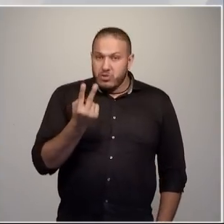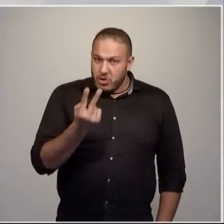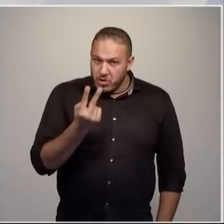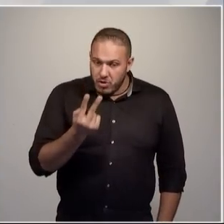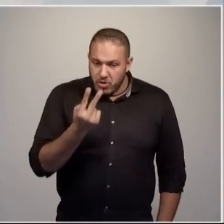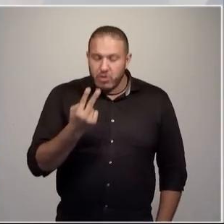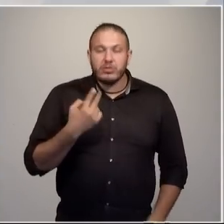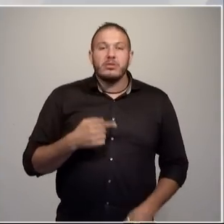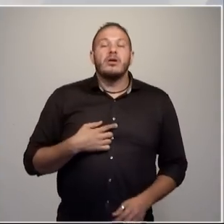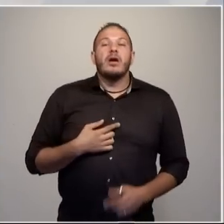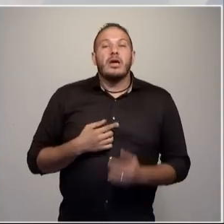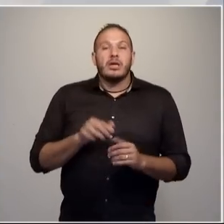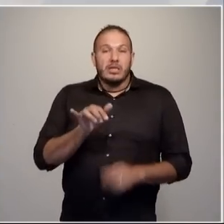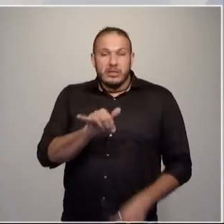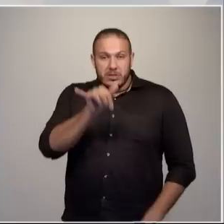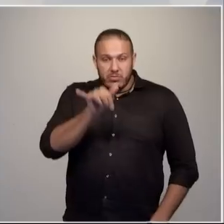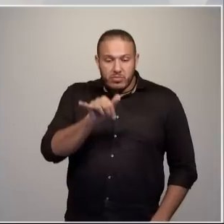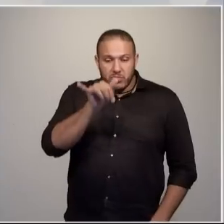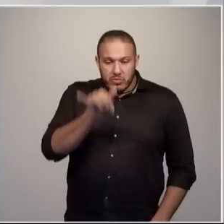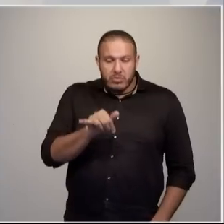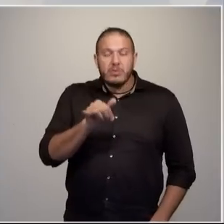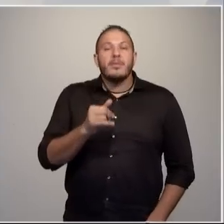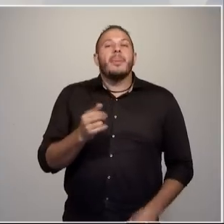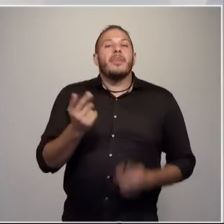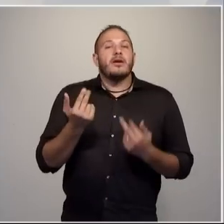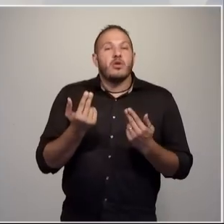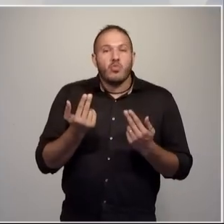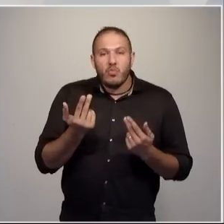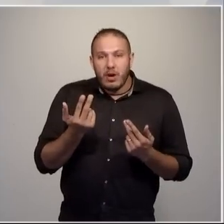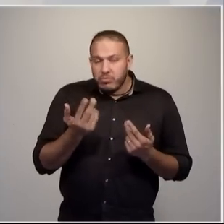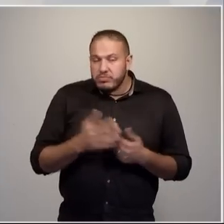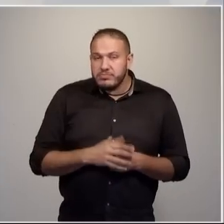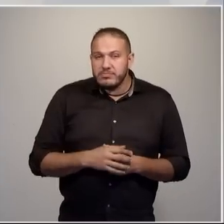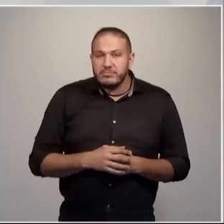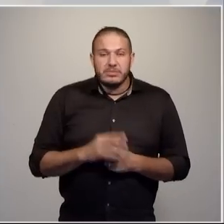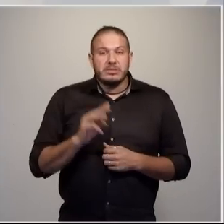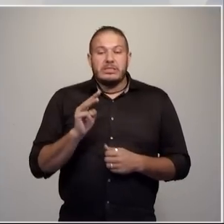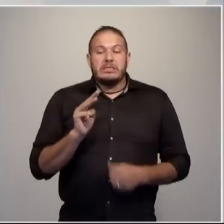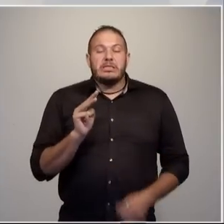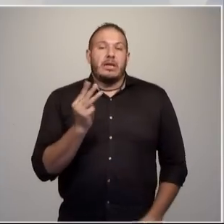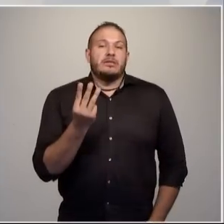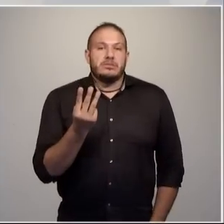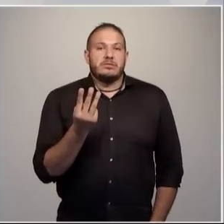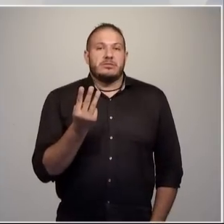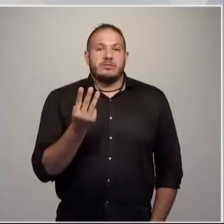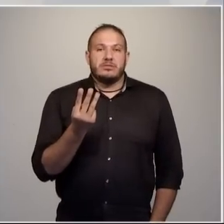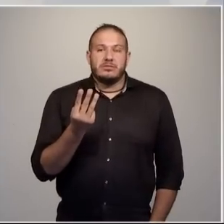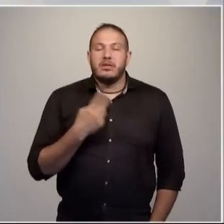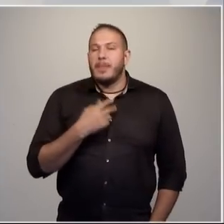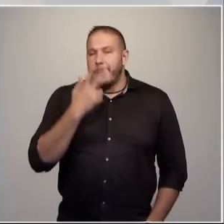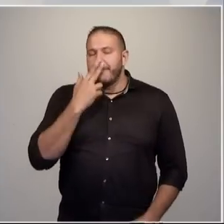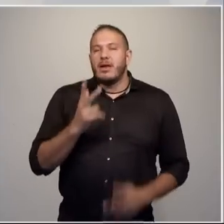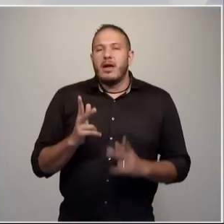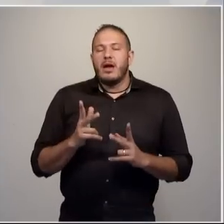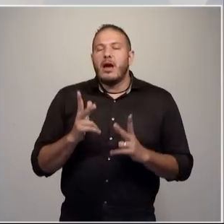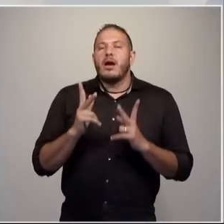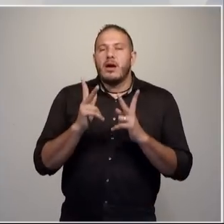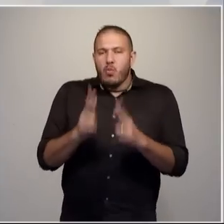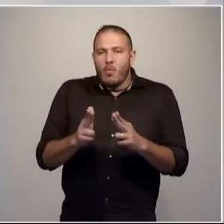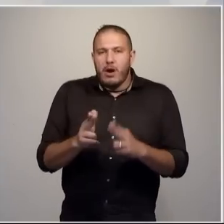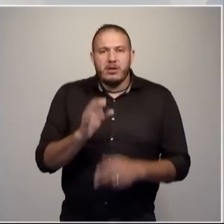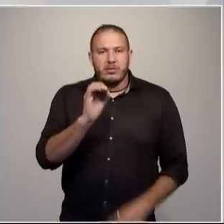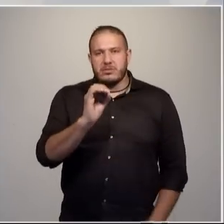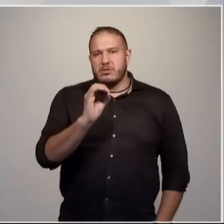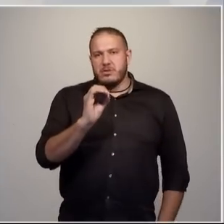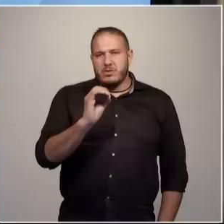e y tem que ser 3, igualando a zero.